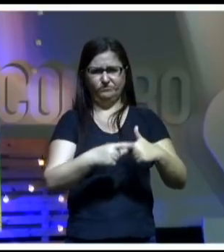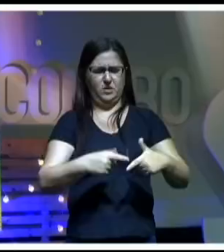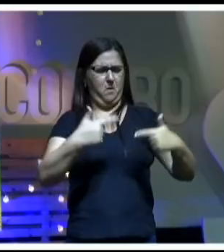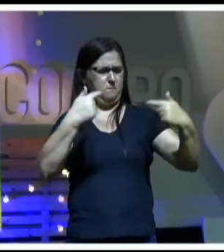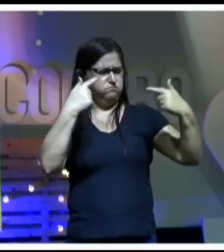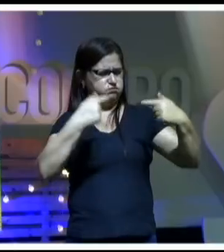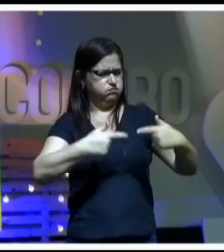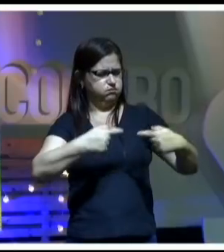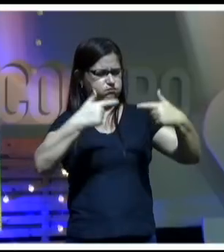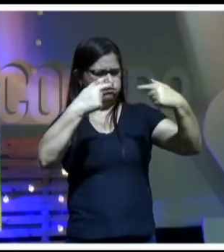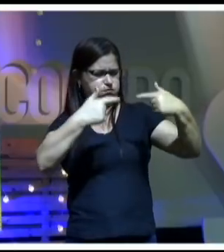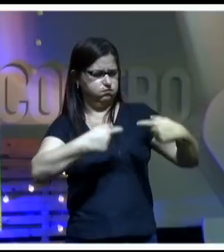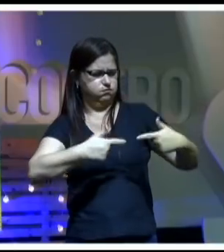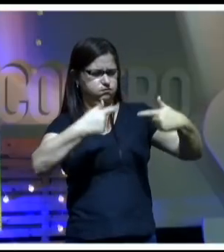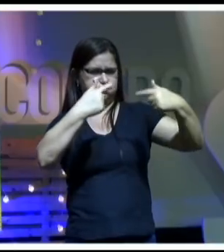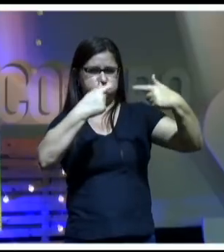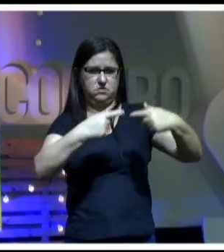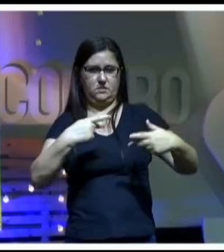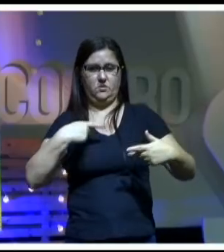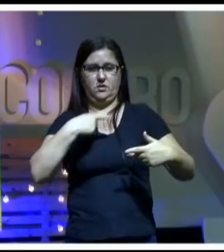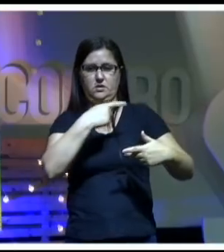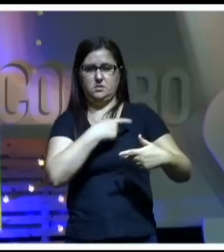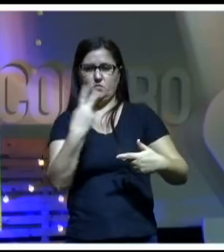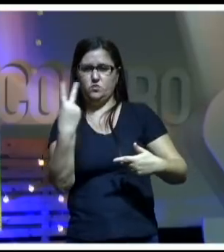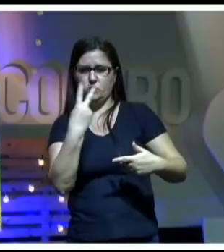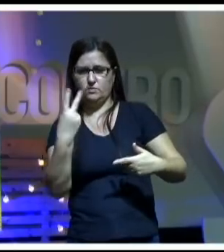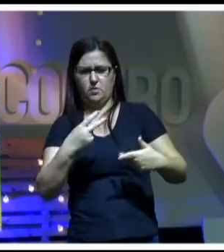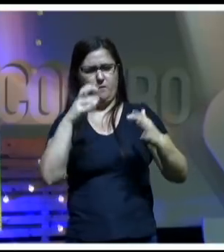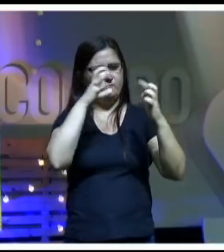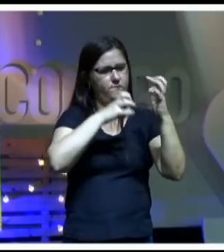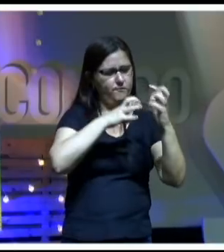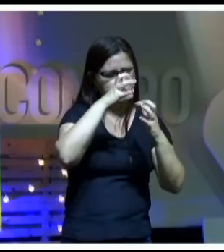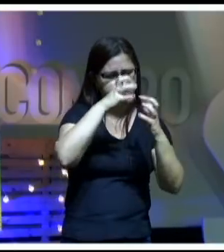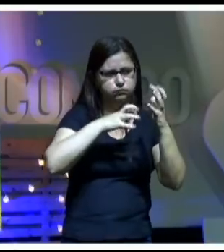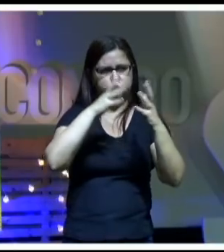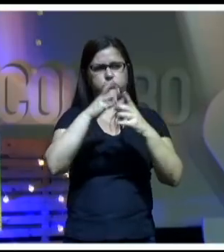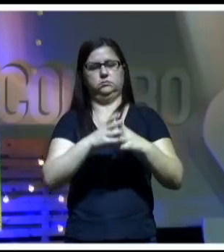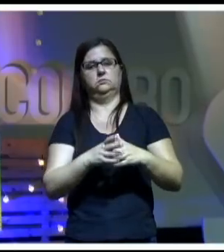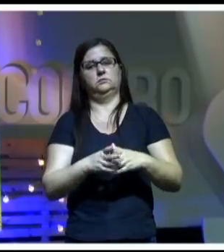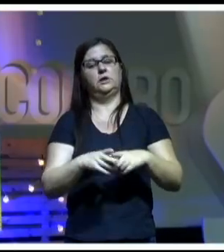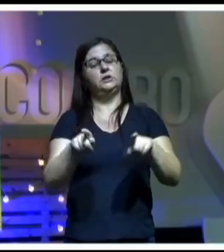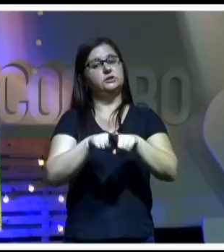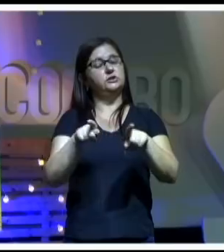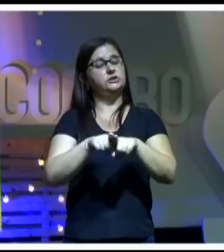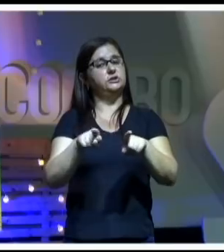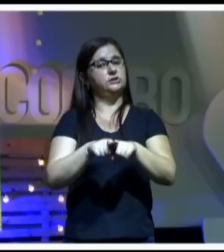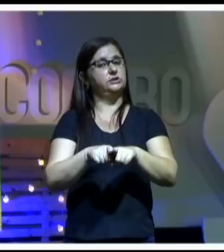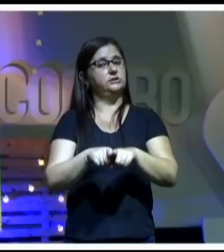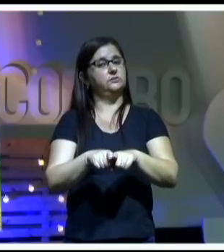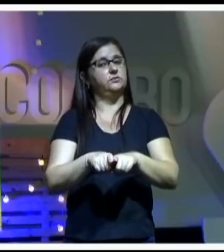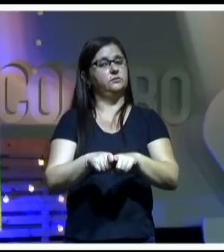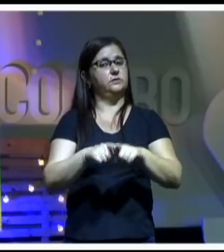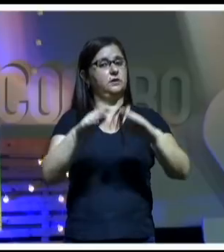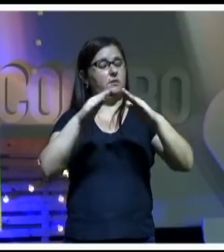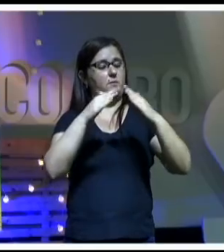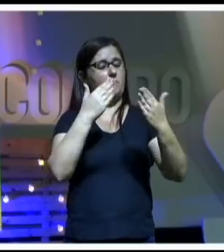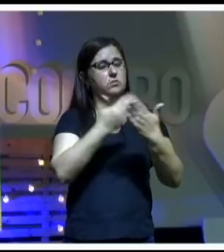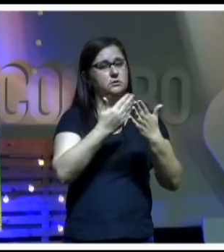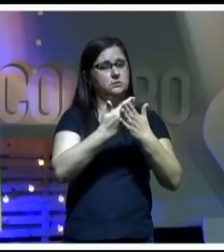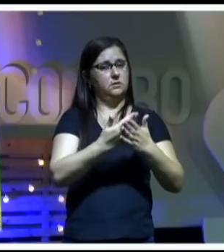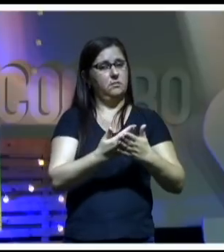máquina que era um pastor presbiteriano bem brigador na época tinha fundado conselho independente para missões